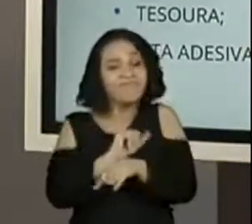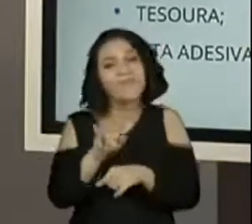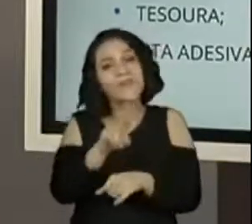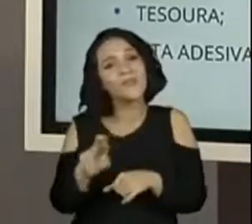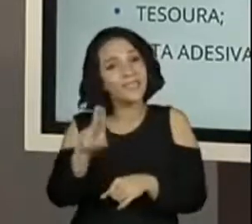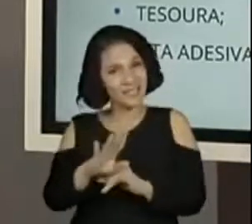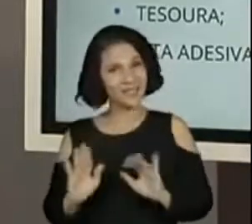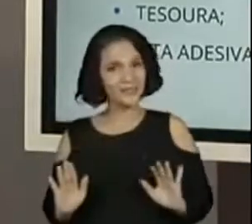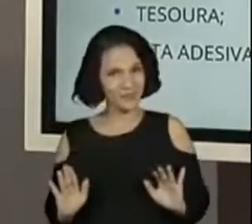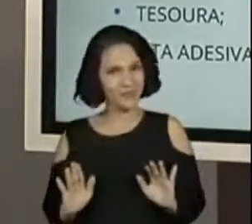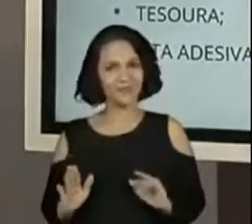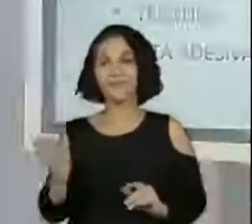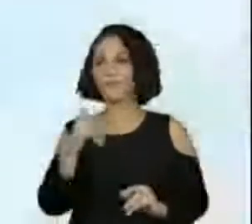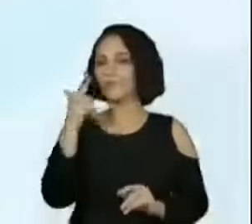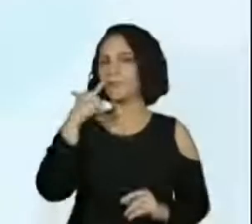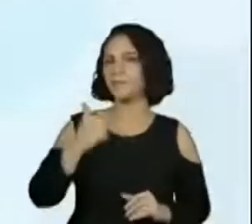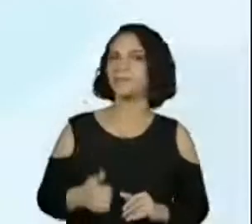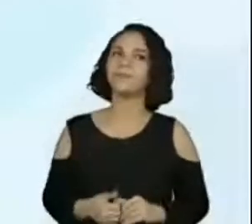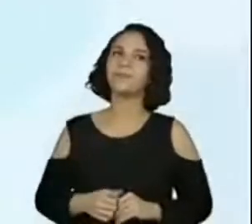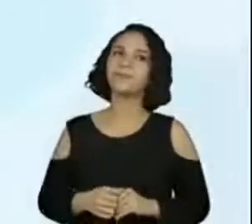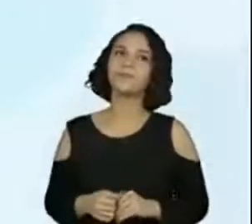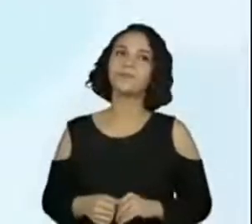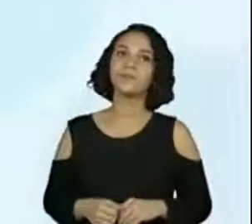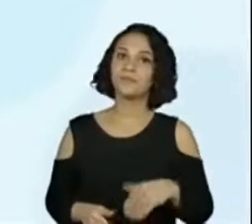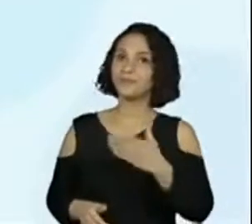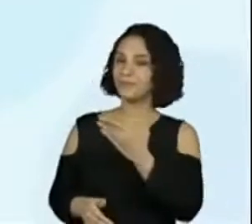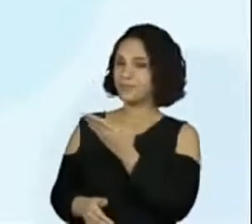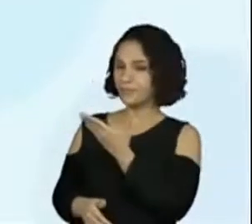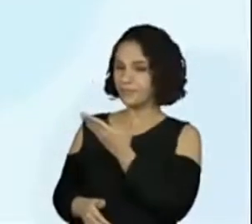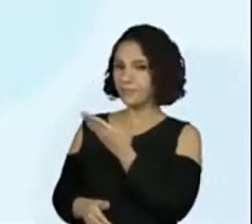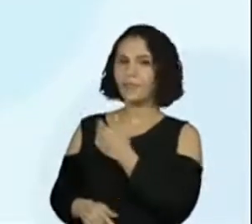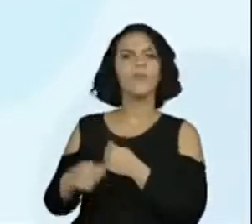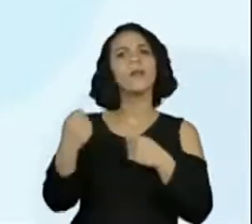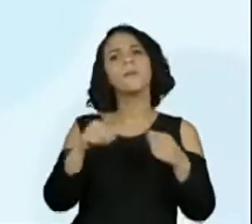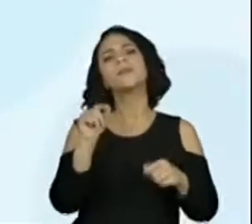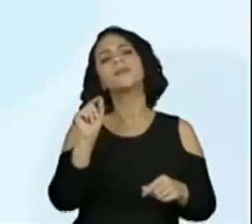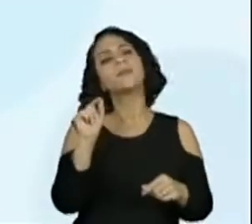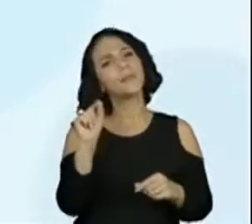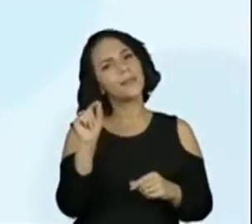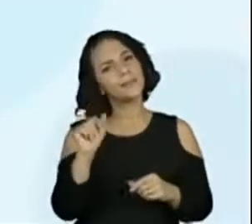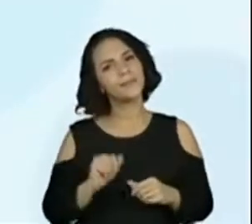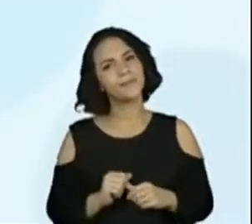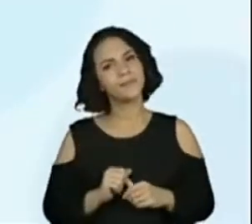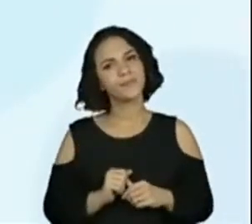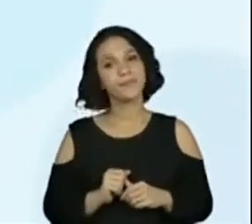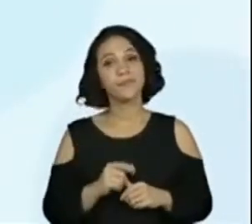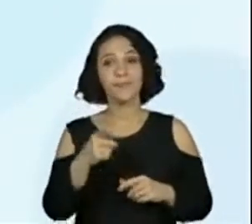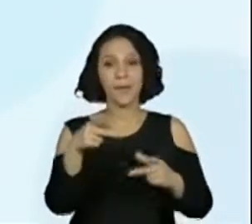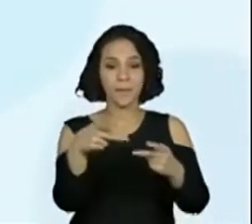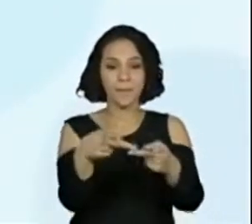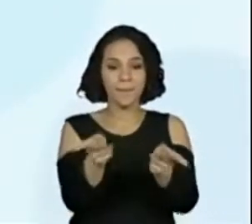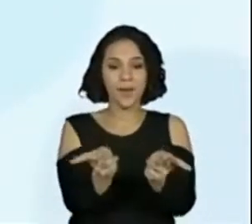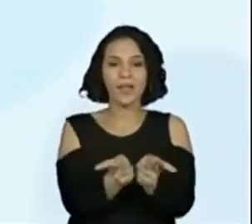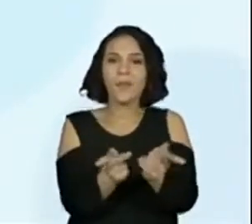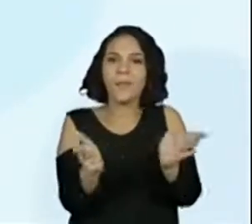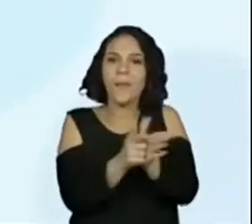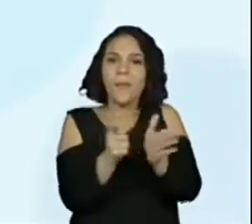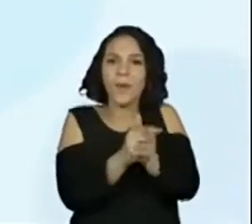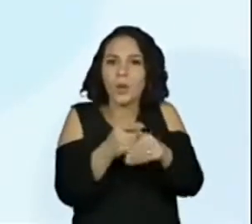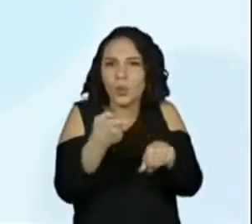precisar? Olha lá. Quais materiais nós vamos precisar? Um prato de